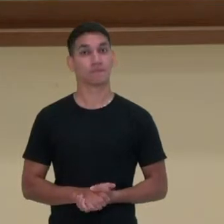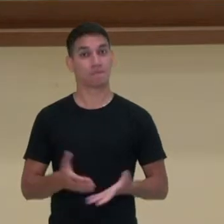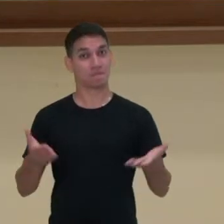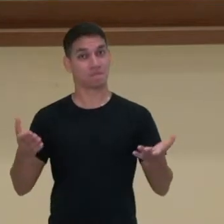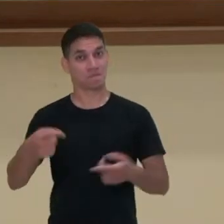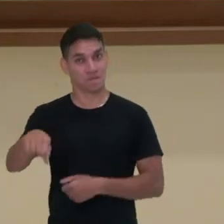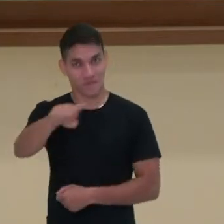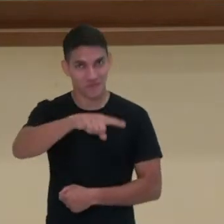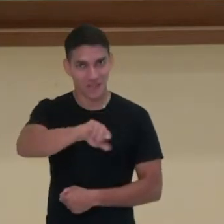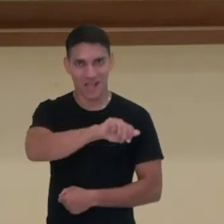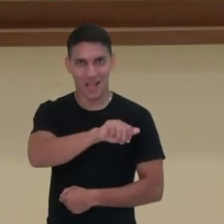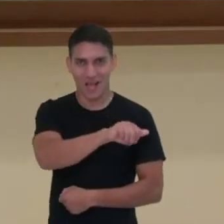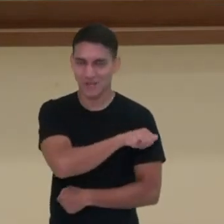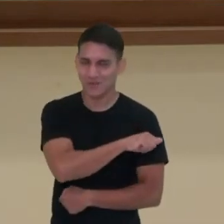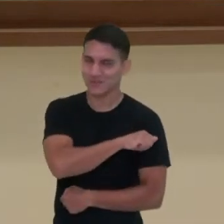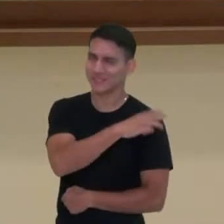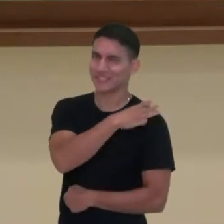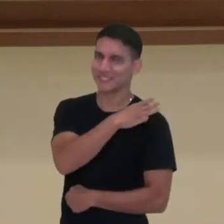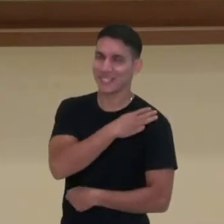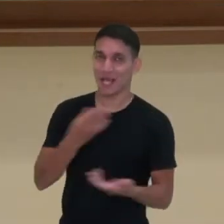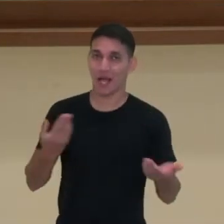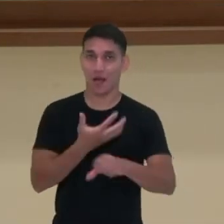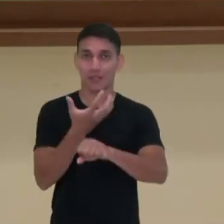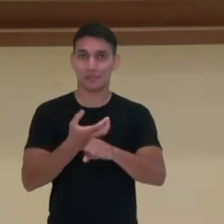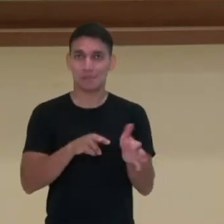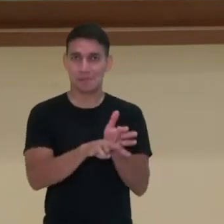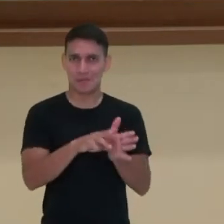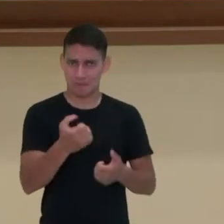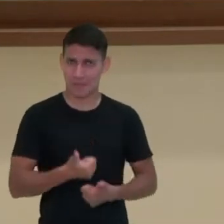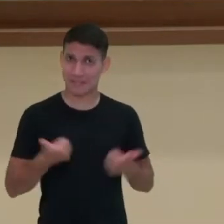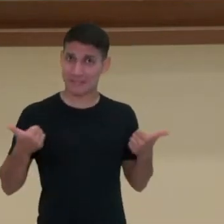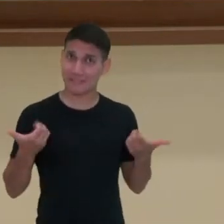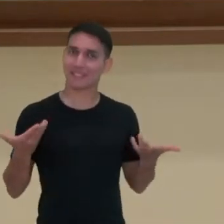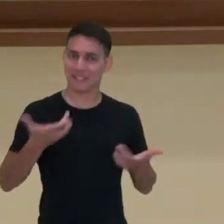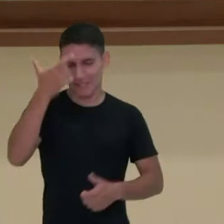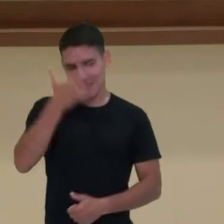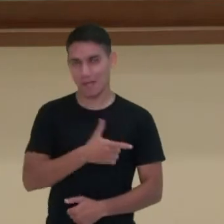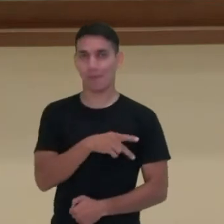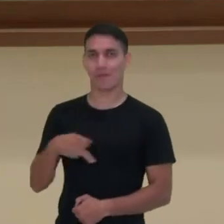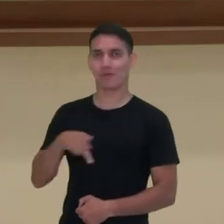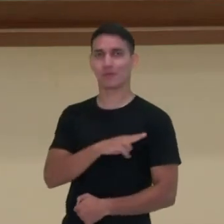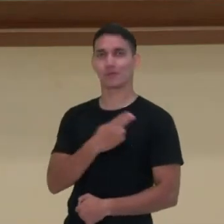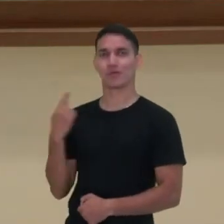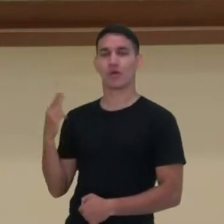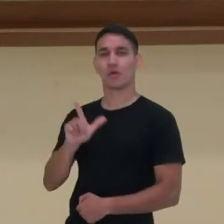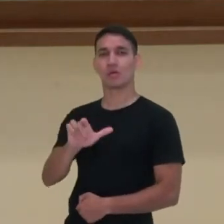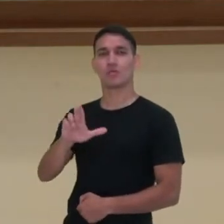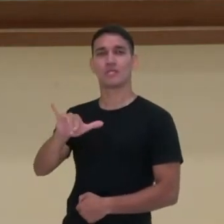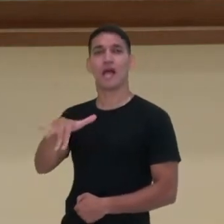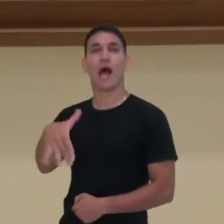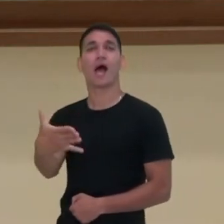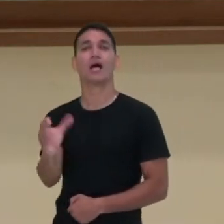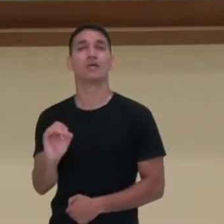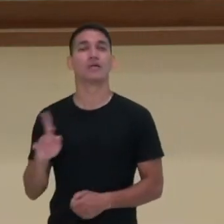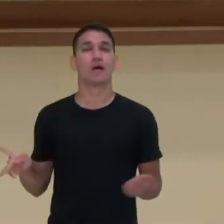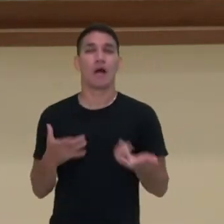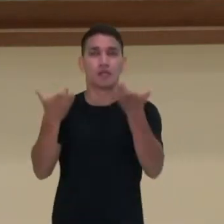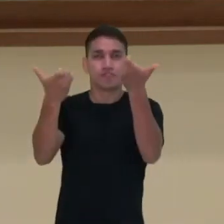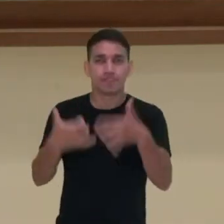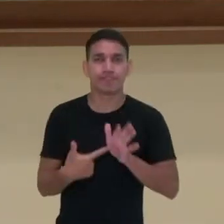E aí, galera da terceira série Biologia, tudo beleza? Sou o professor Luciano e vim trabalhar com vocês hoje